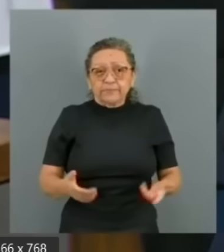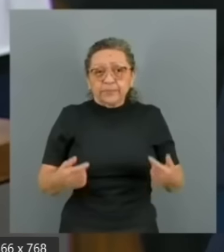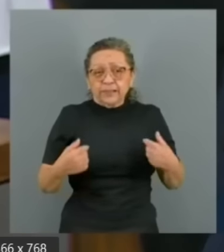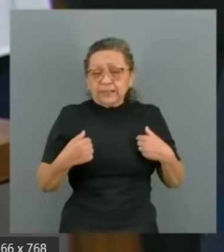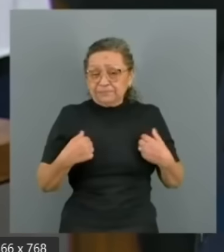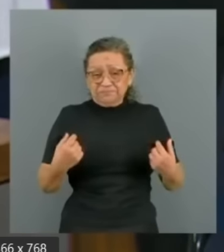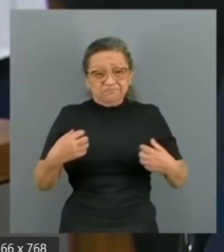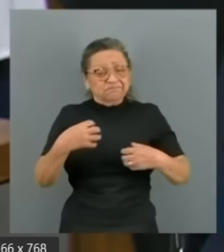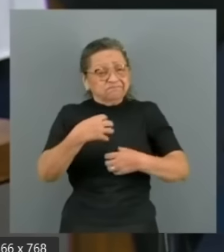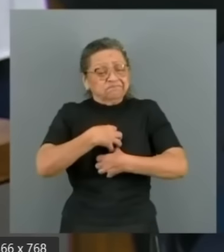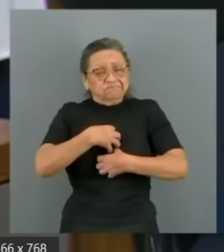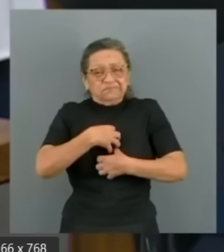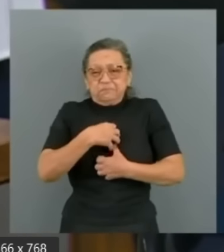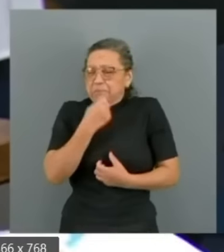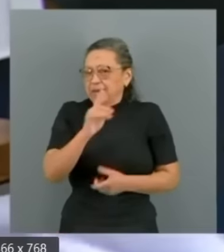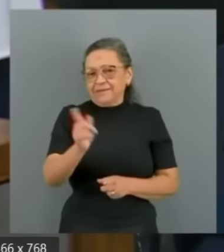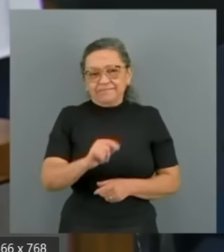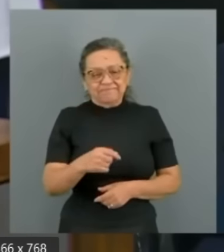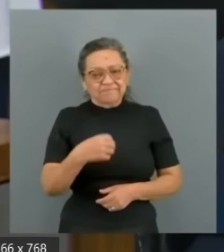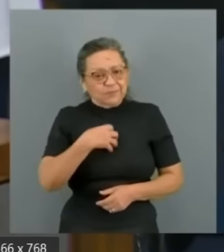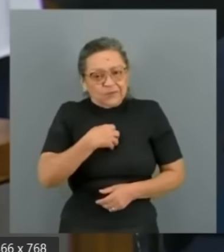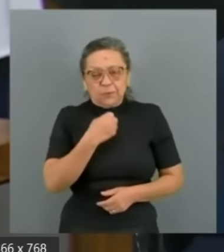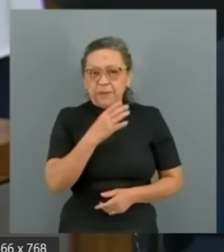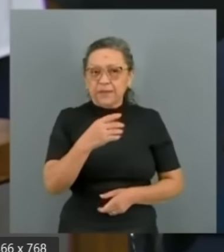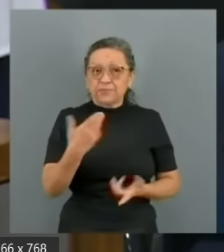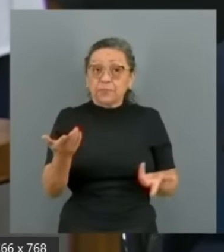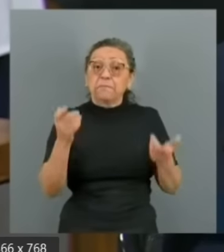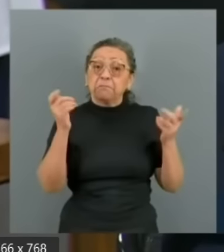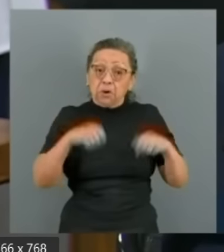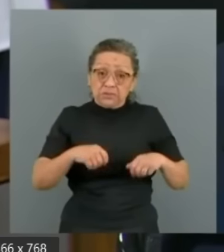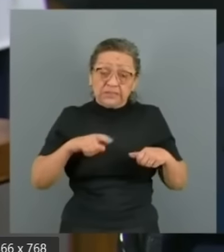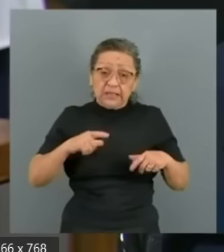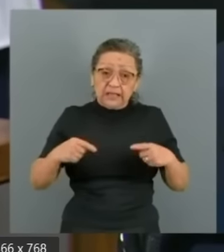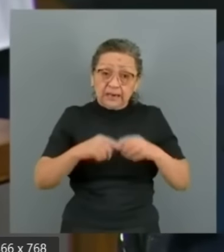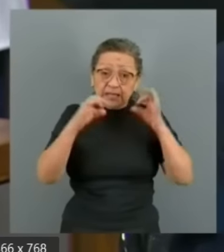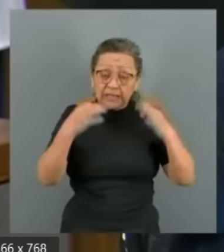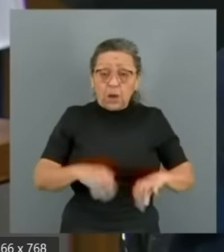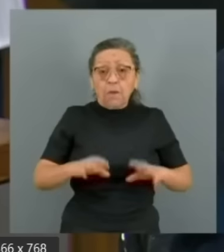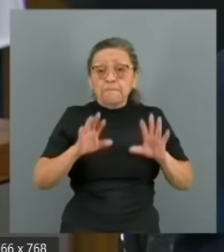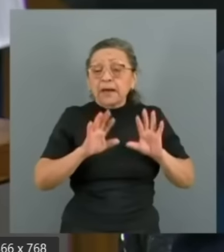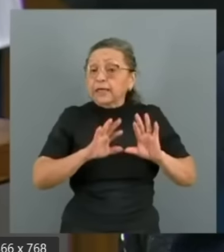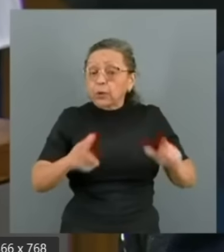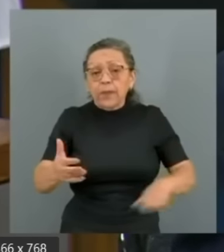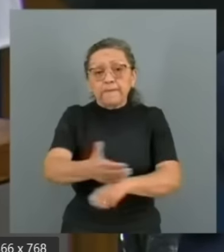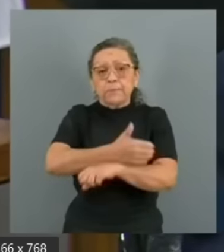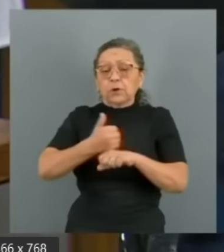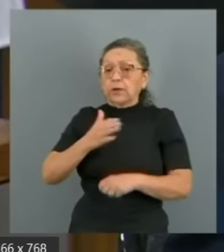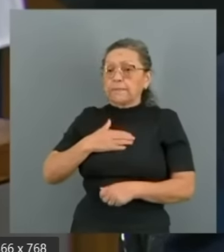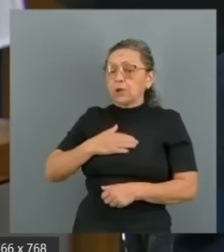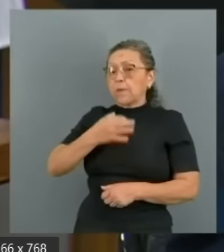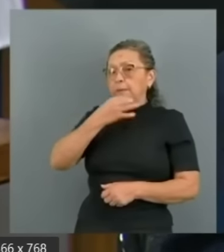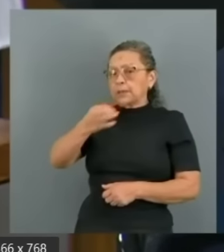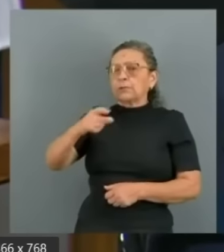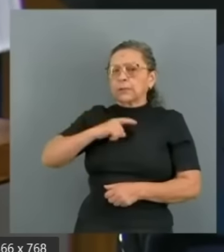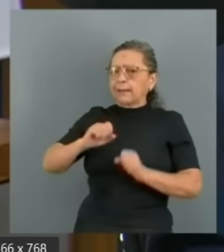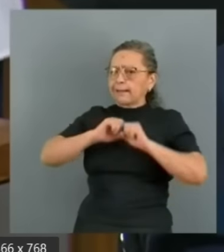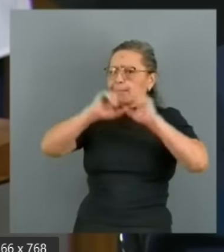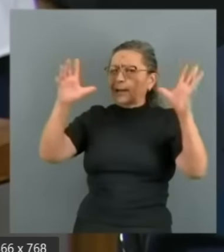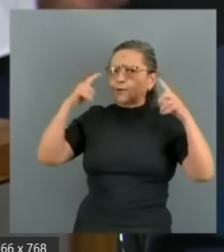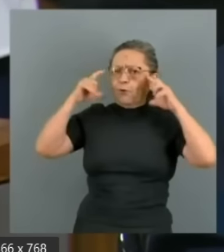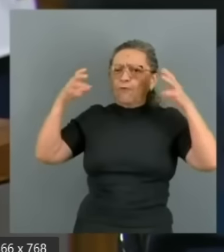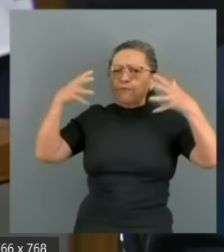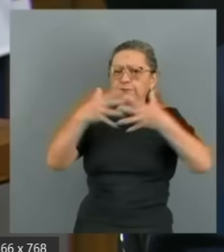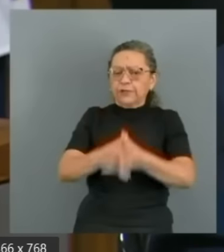não me sinto confortável com isso, né? Isso pode ser até legal, mas não é moral. E, no caso, na minha opinião, há um claro conflito de